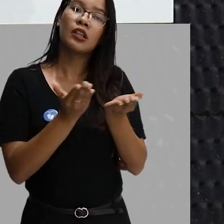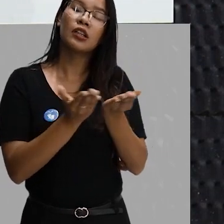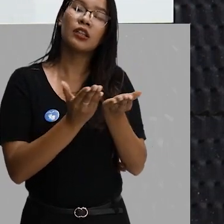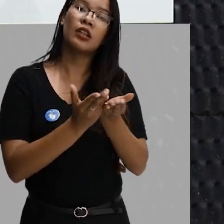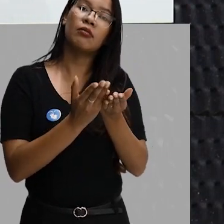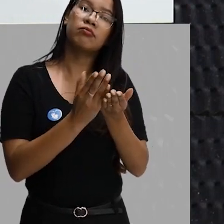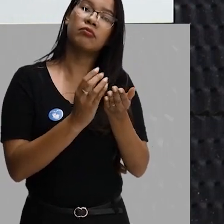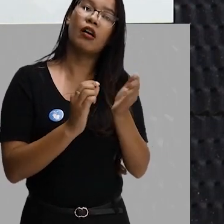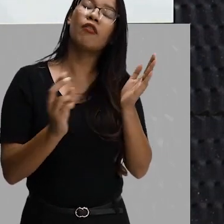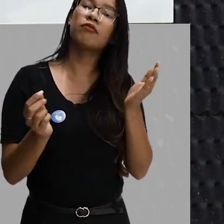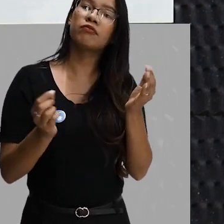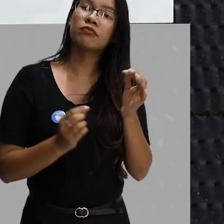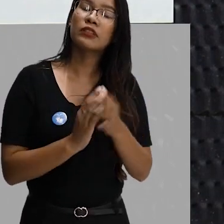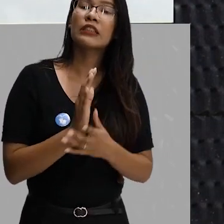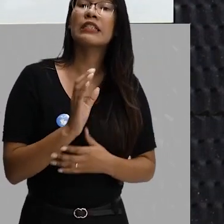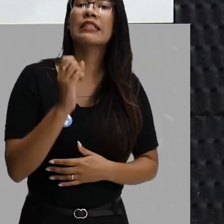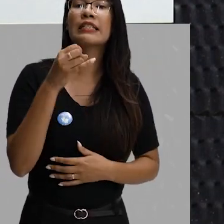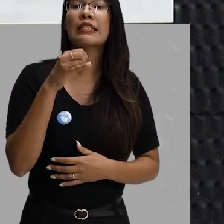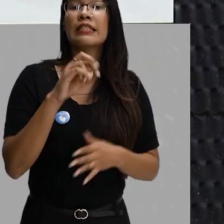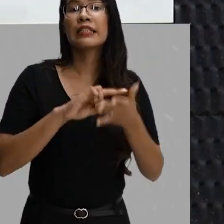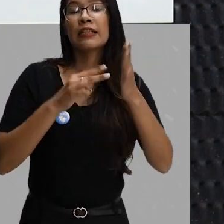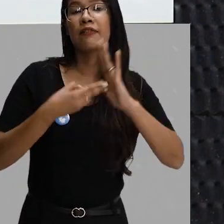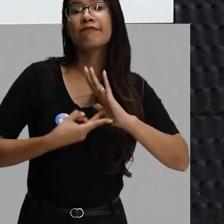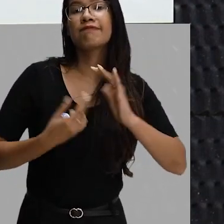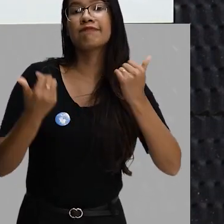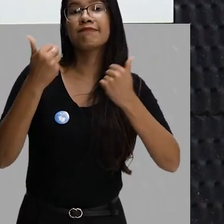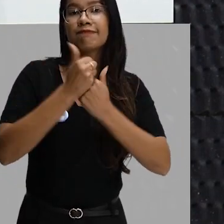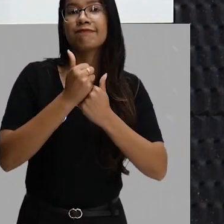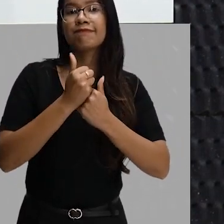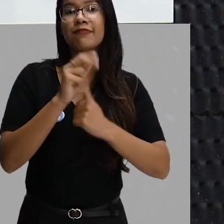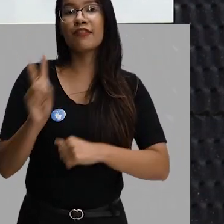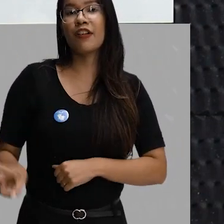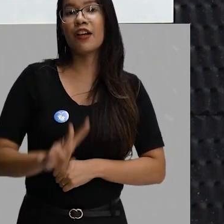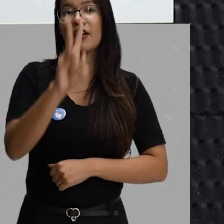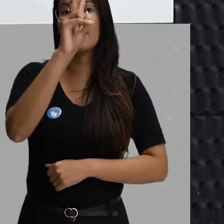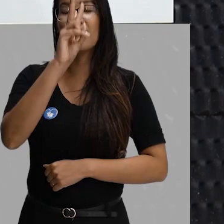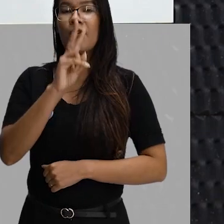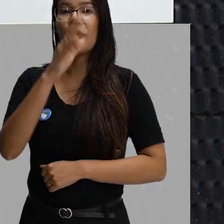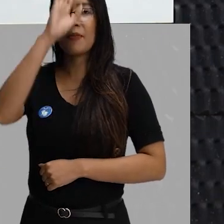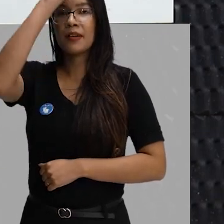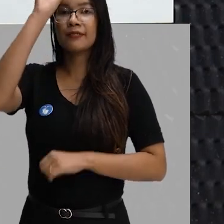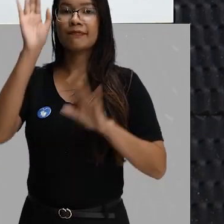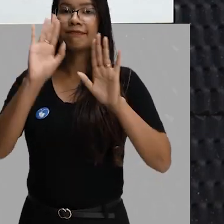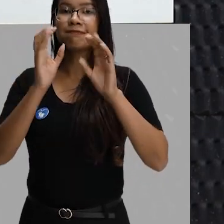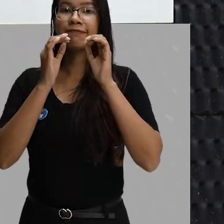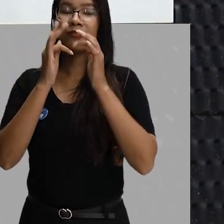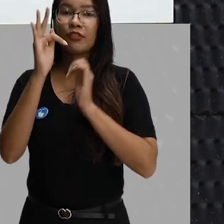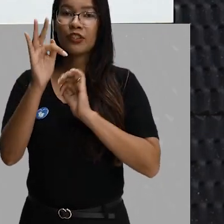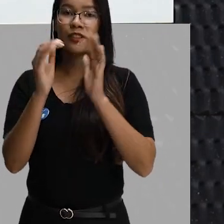oficializado significa a subversão ainda mais dos valores romanos. Ok, pessoal? Um grande abraço.